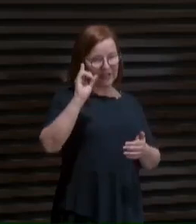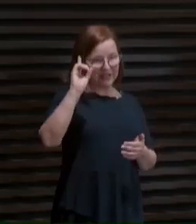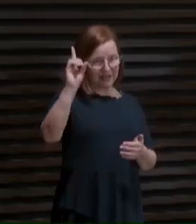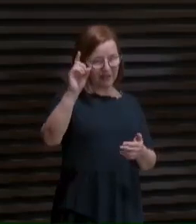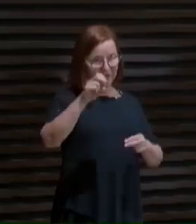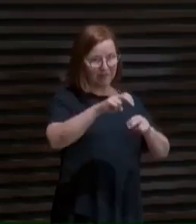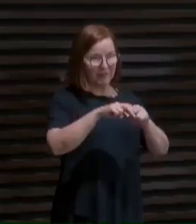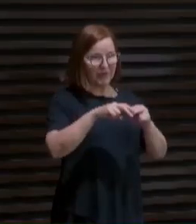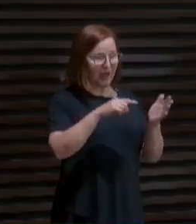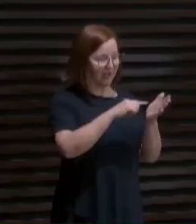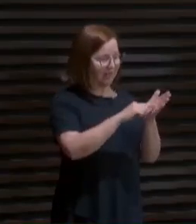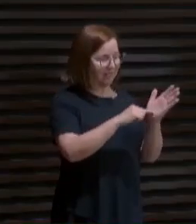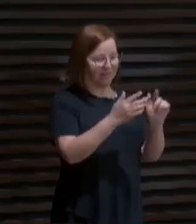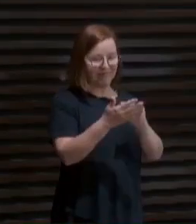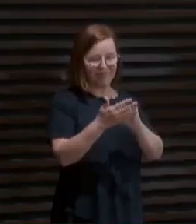viu.